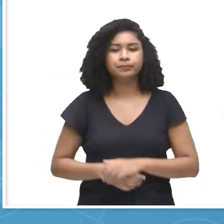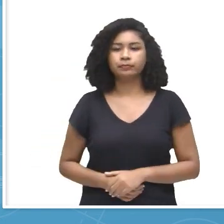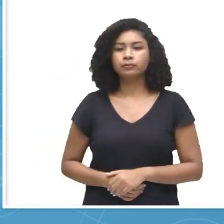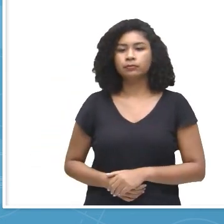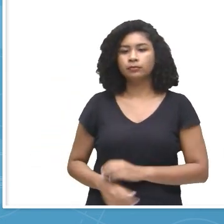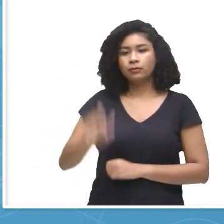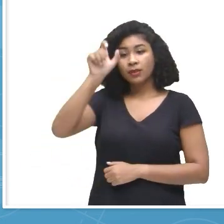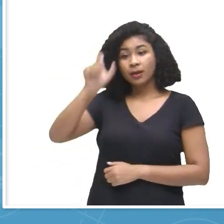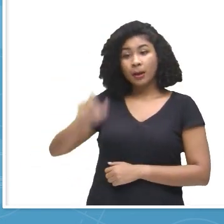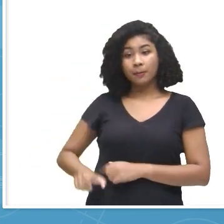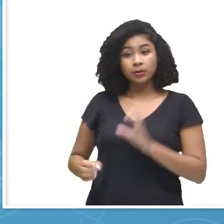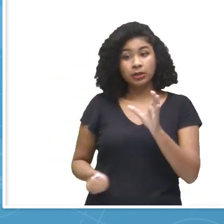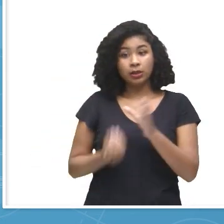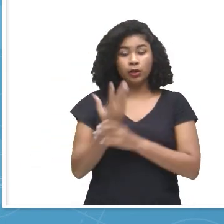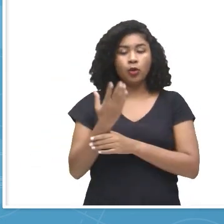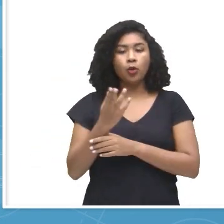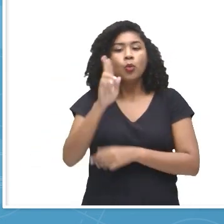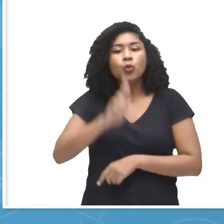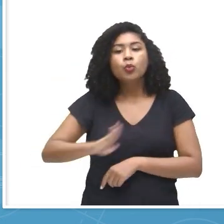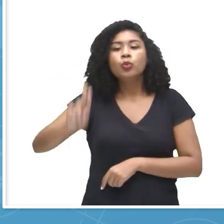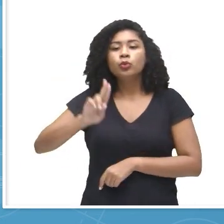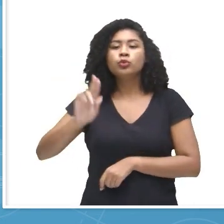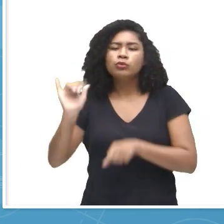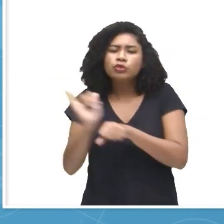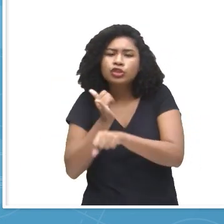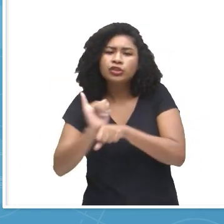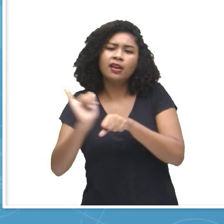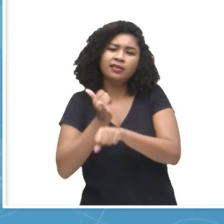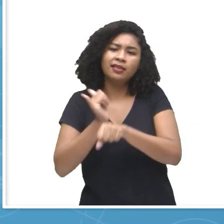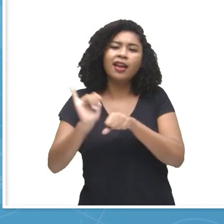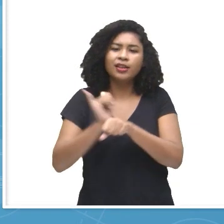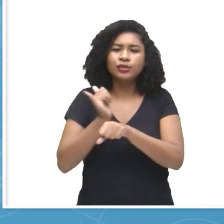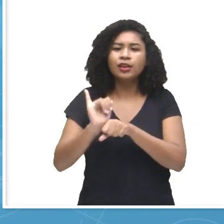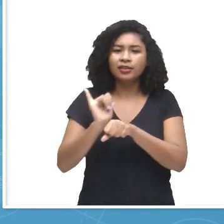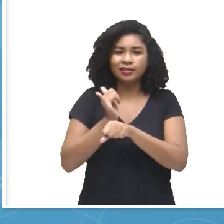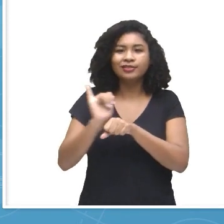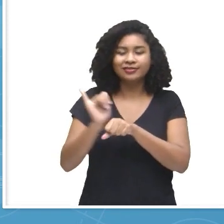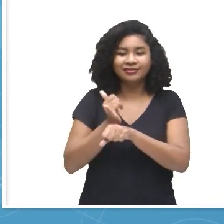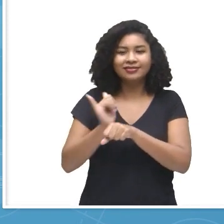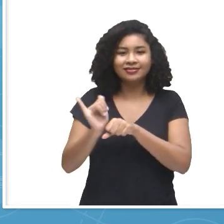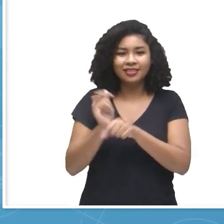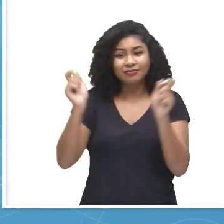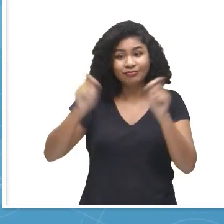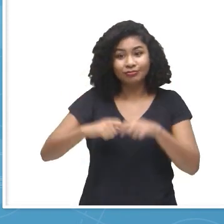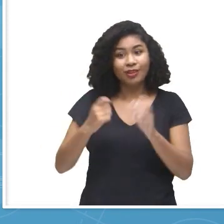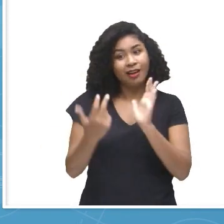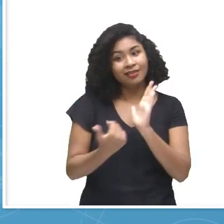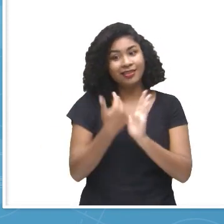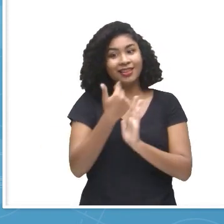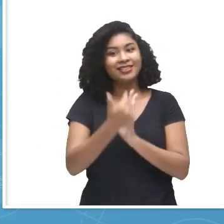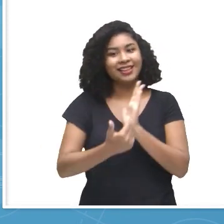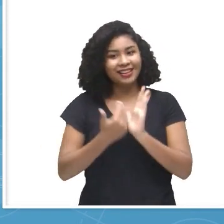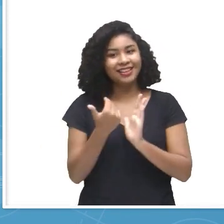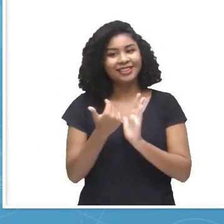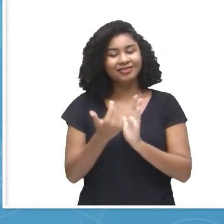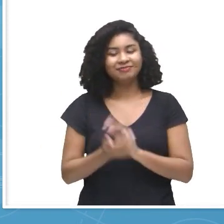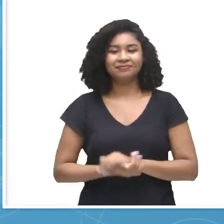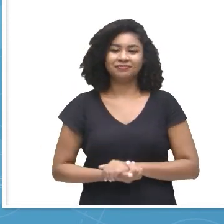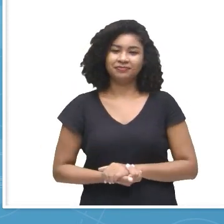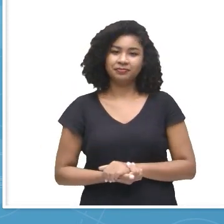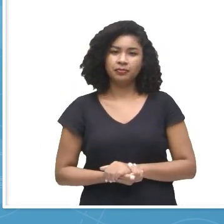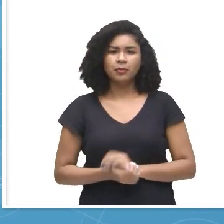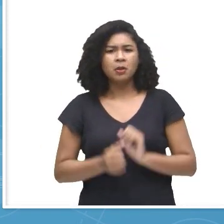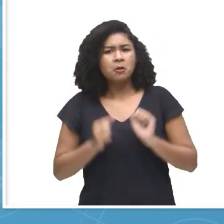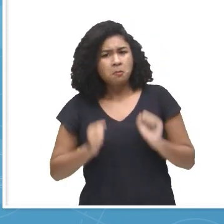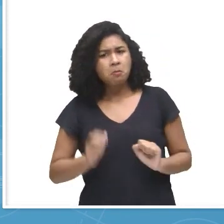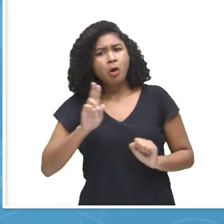recursos digitais para fazer o desenho dessa planta da casa. Então, a gente consegue utilizar mouse,